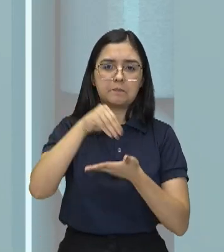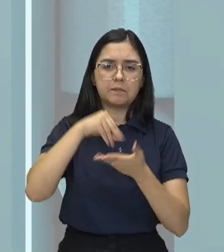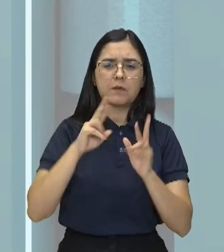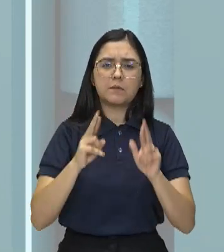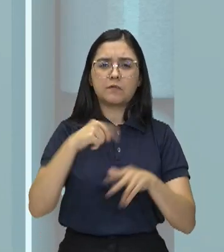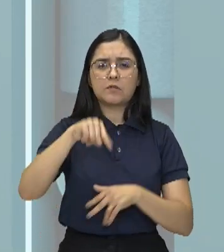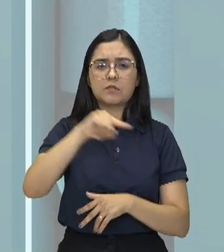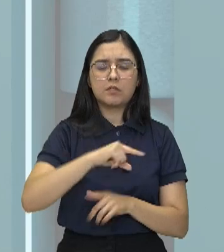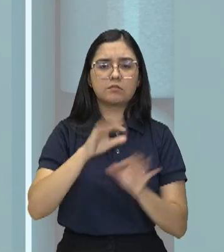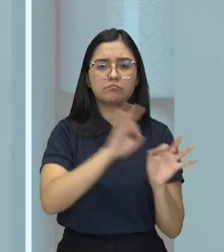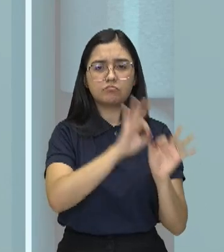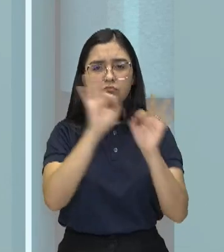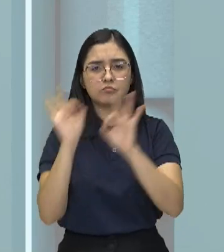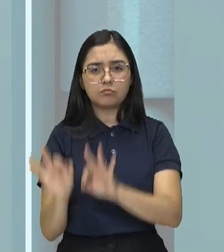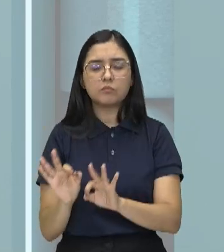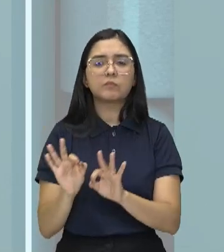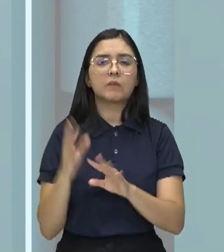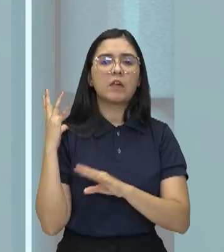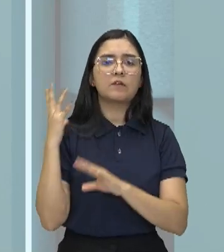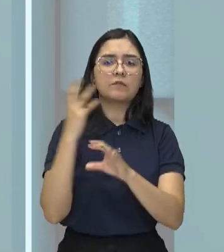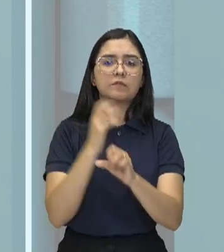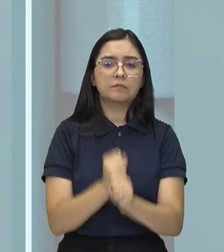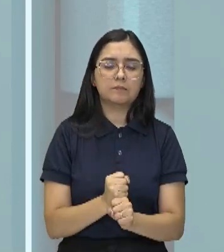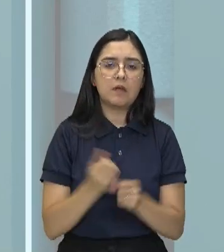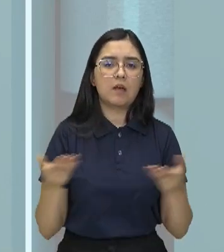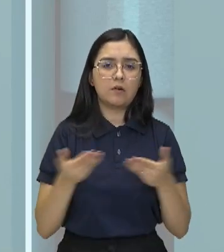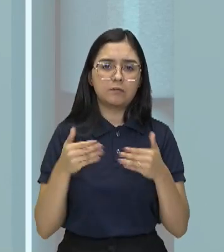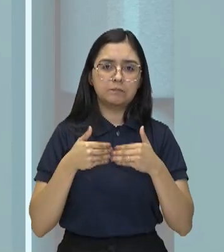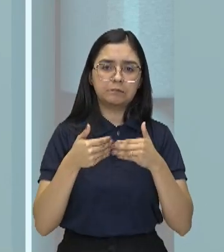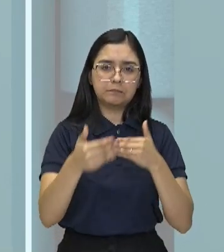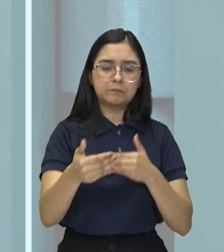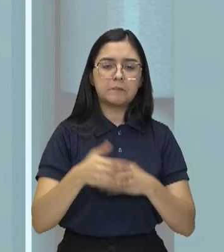tenham acompanhado aqui bem a nossa revisão, porque agora vamos para a